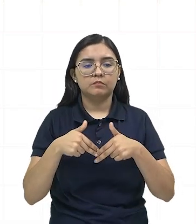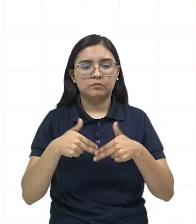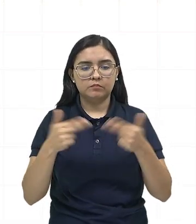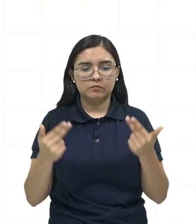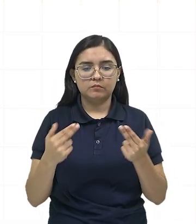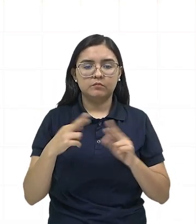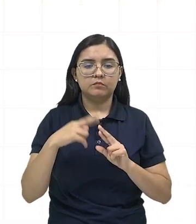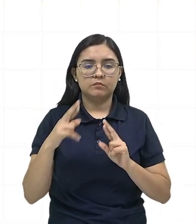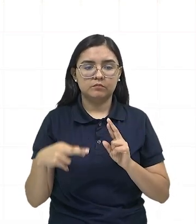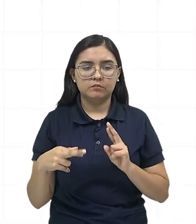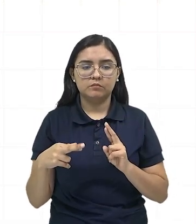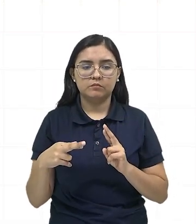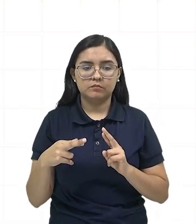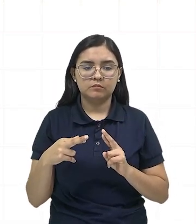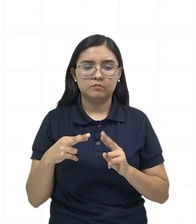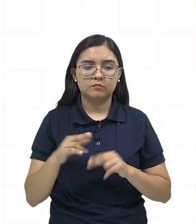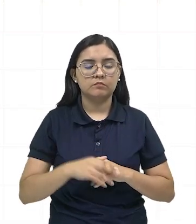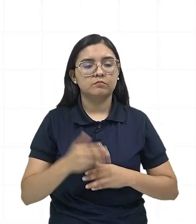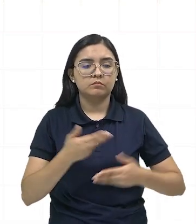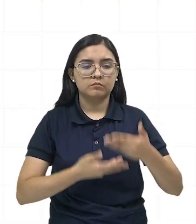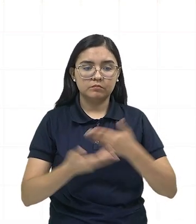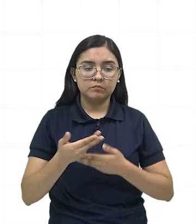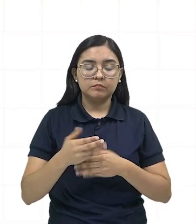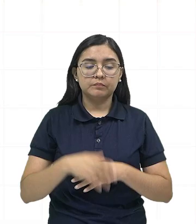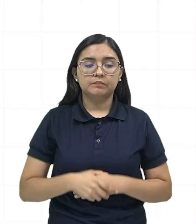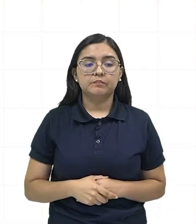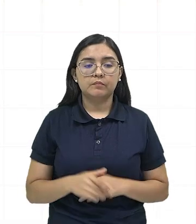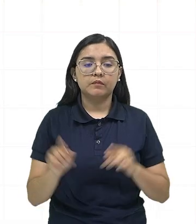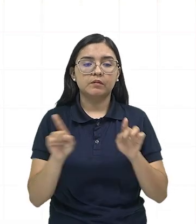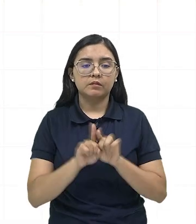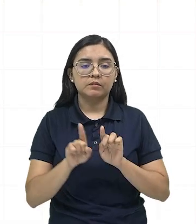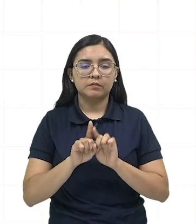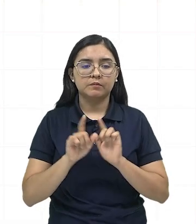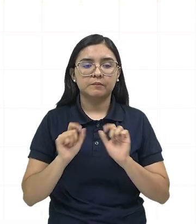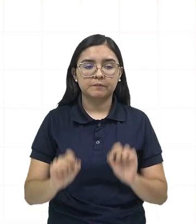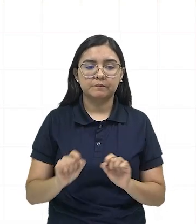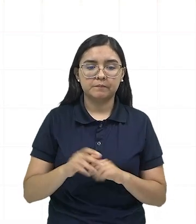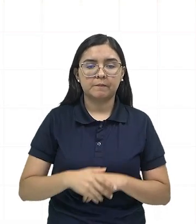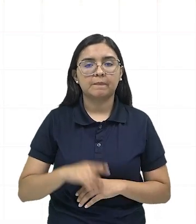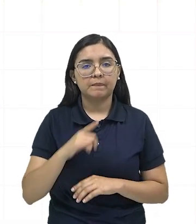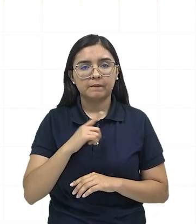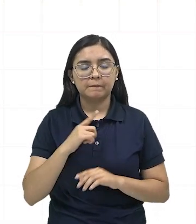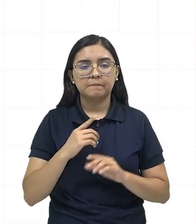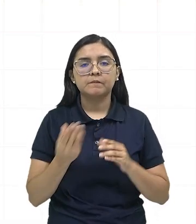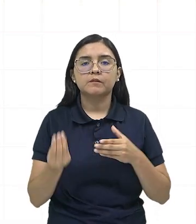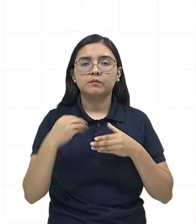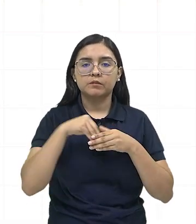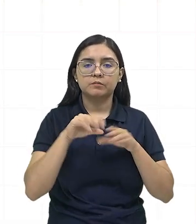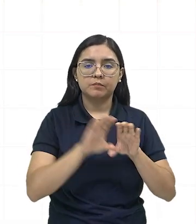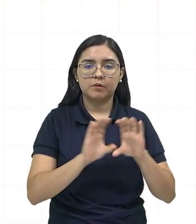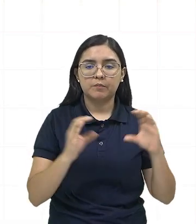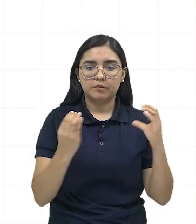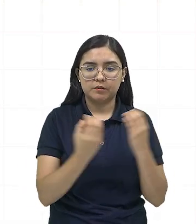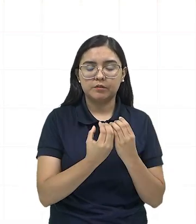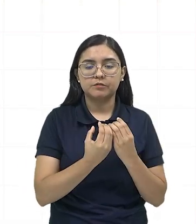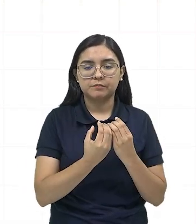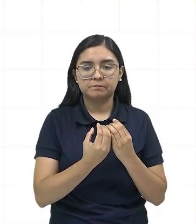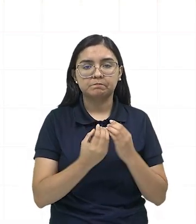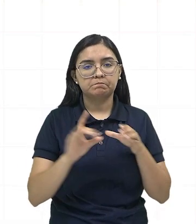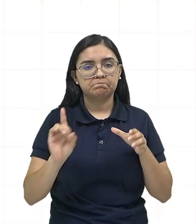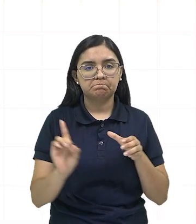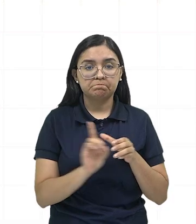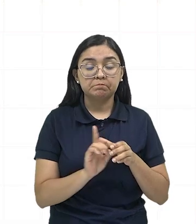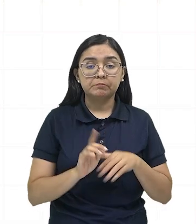linguísticas, étnicas ou religiosas e que se identificam como uma